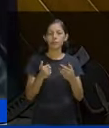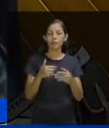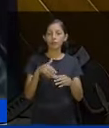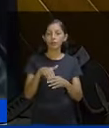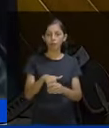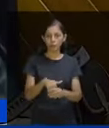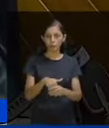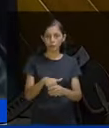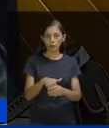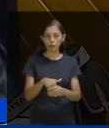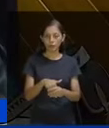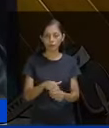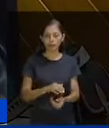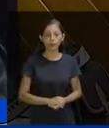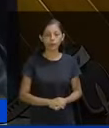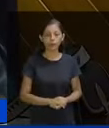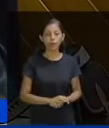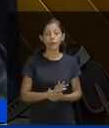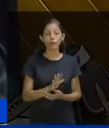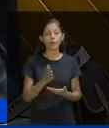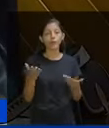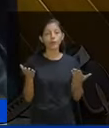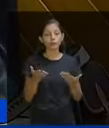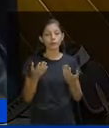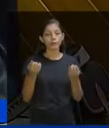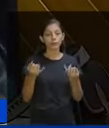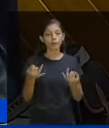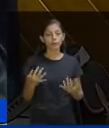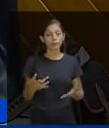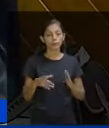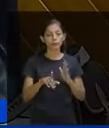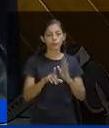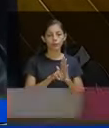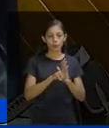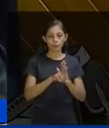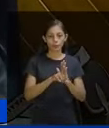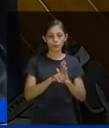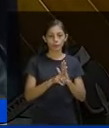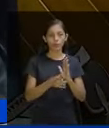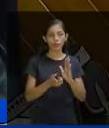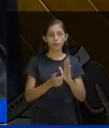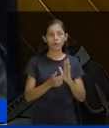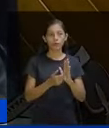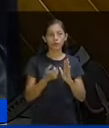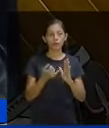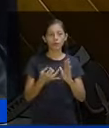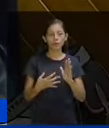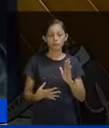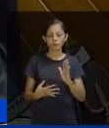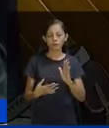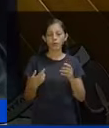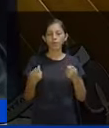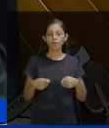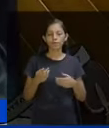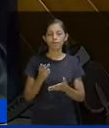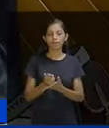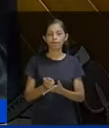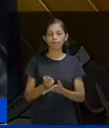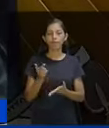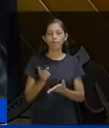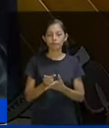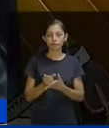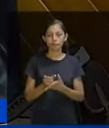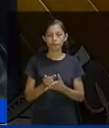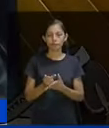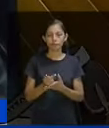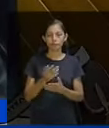que a aplicação da letra fria da norma, principalmente de suas consequências, deve sempre ser